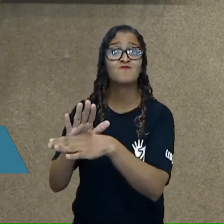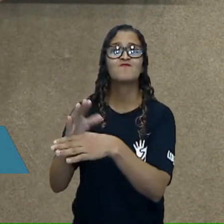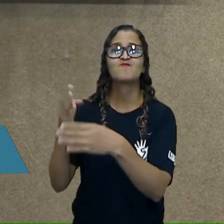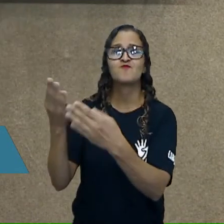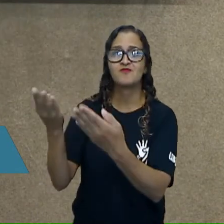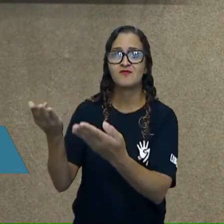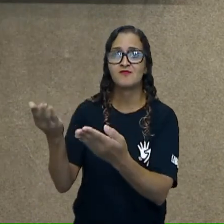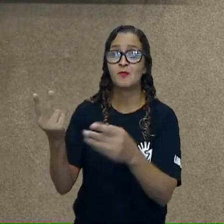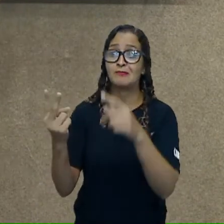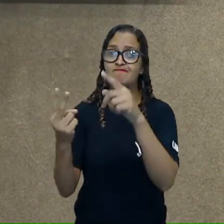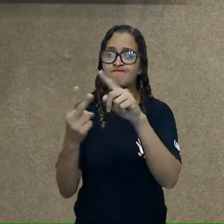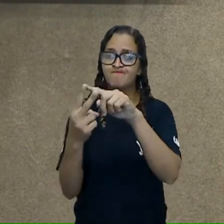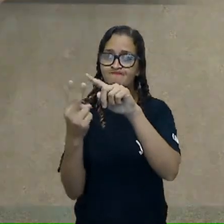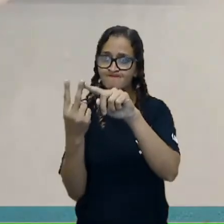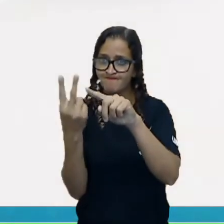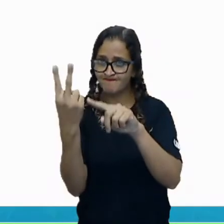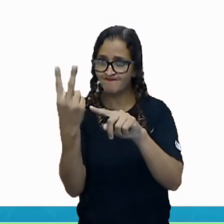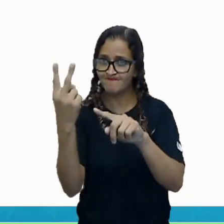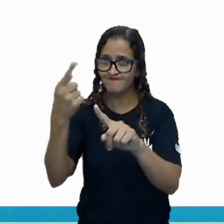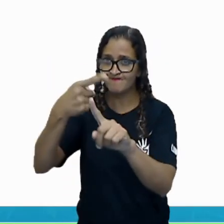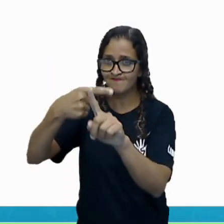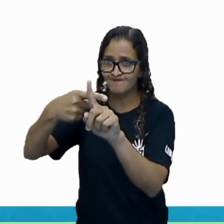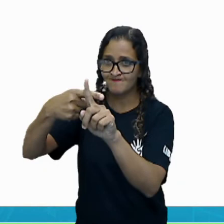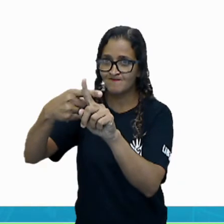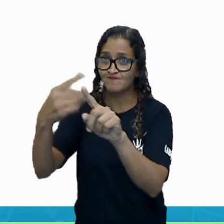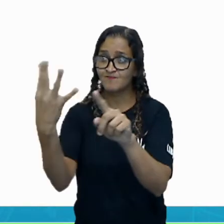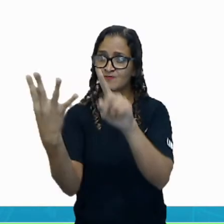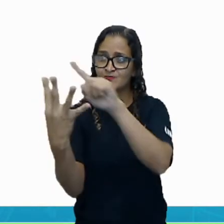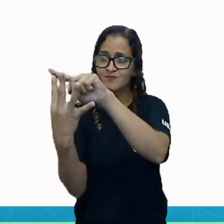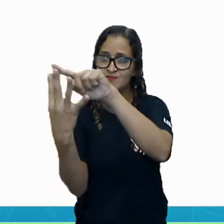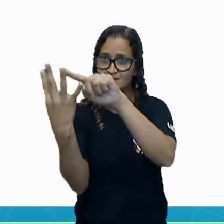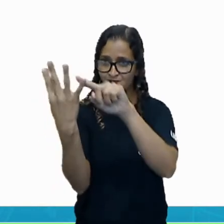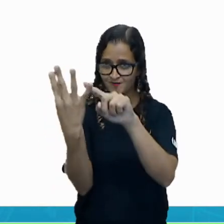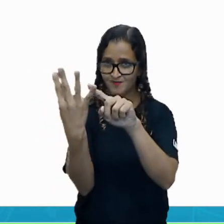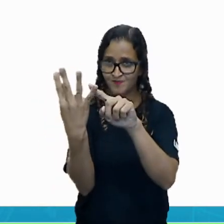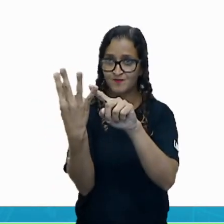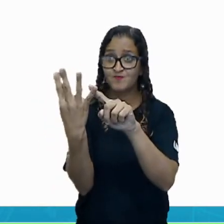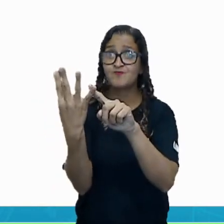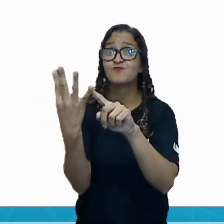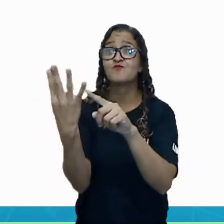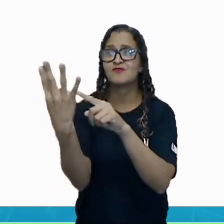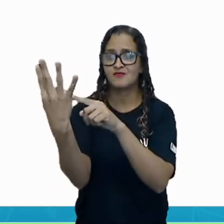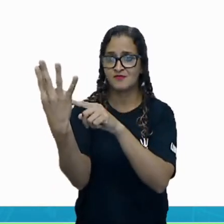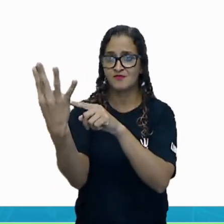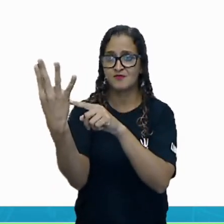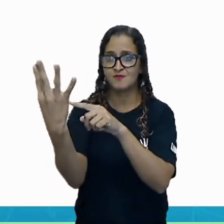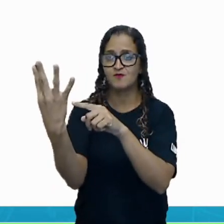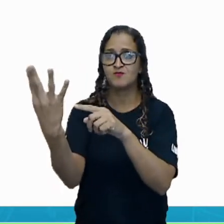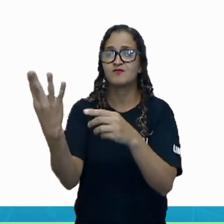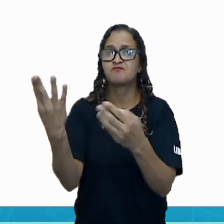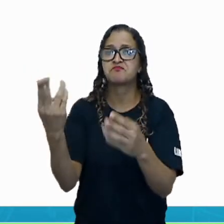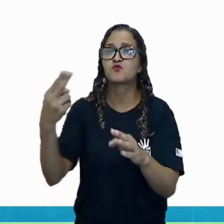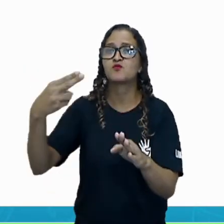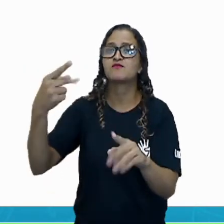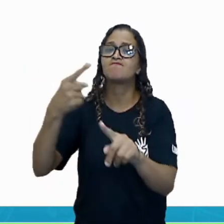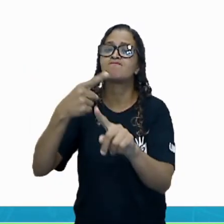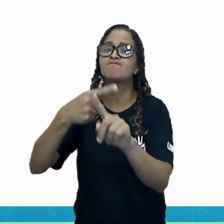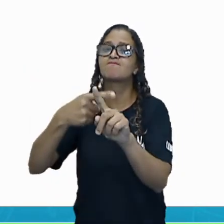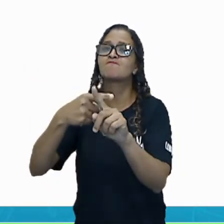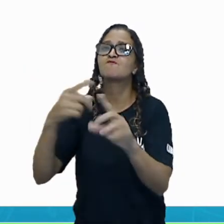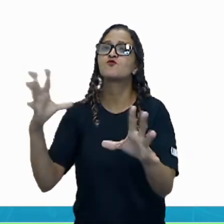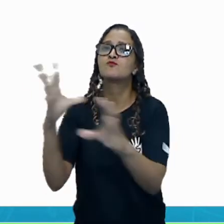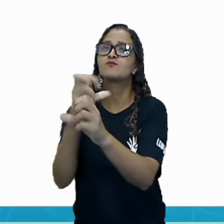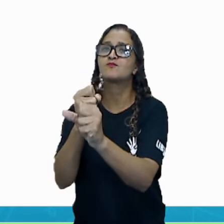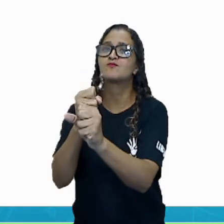pauzinhos. 2 mais 4. 2, 3, 4. Agora, iremos somar.